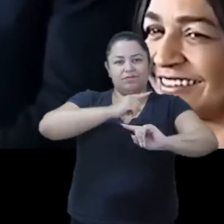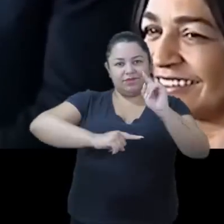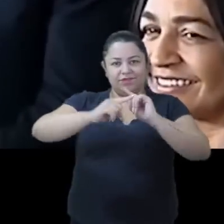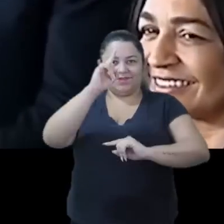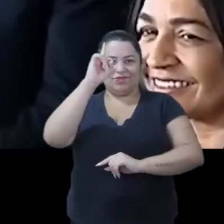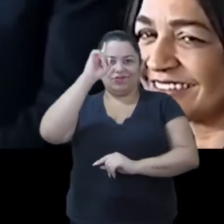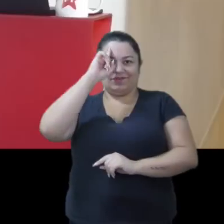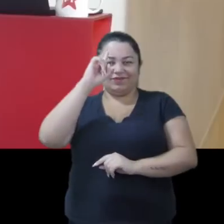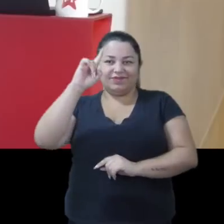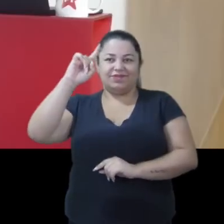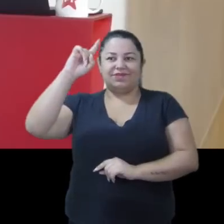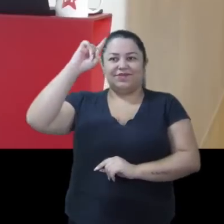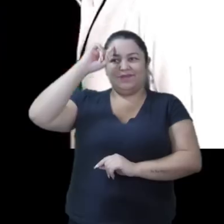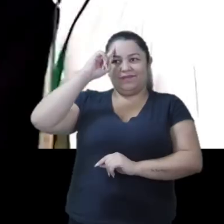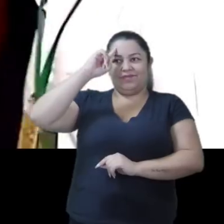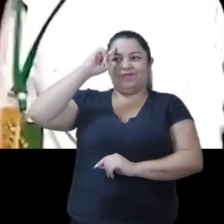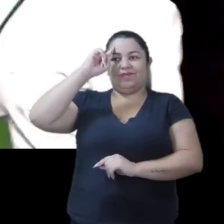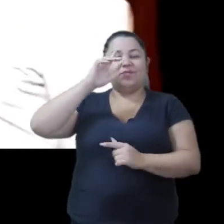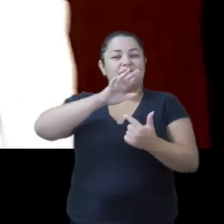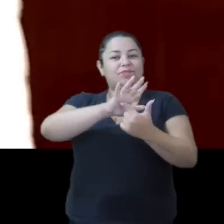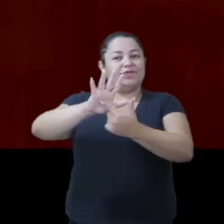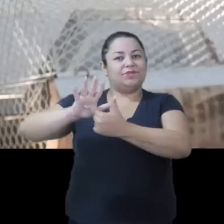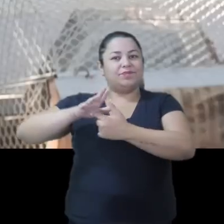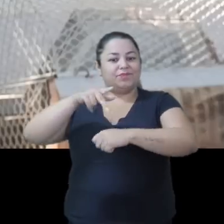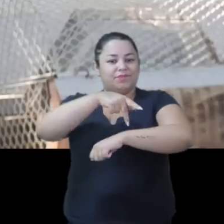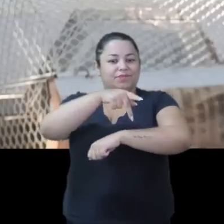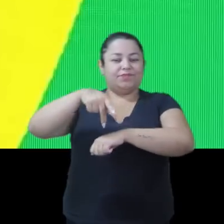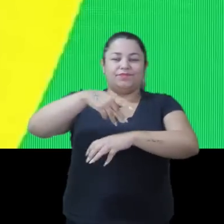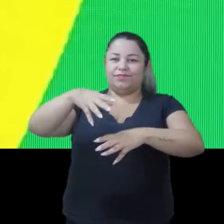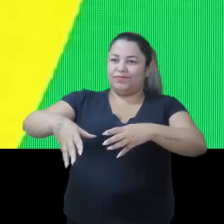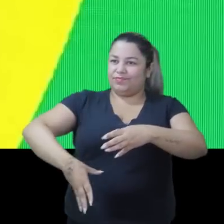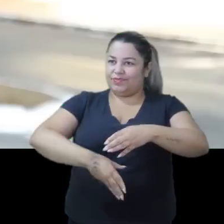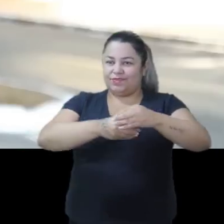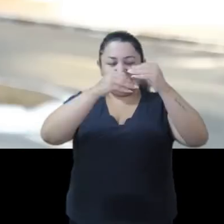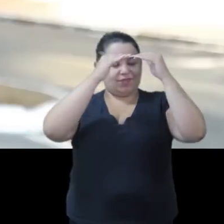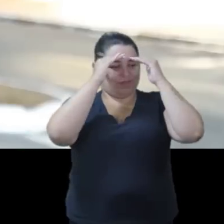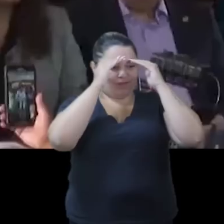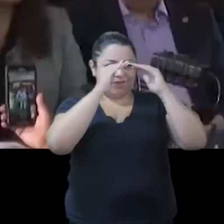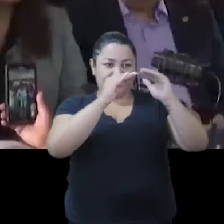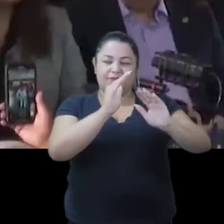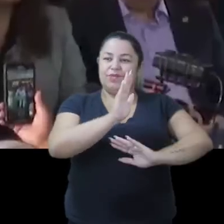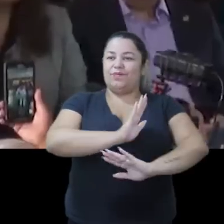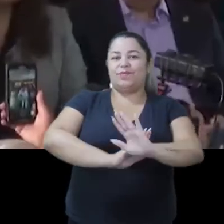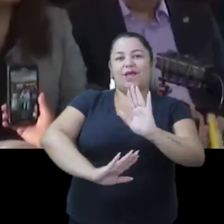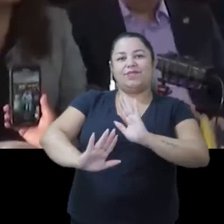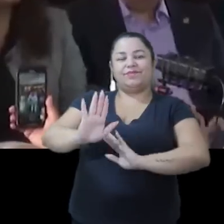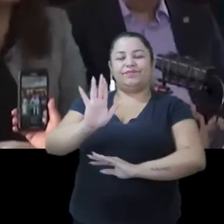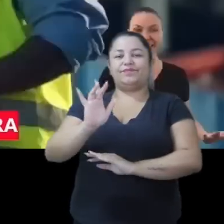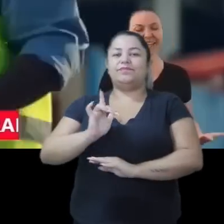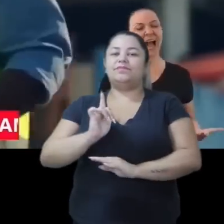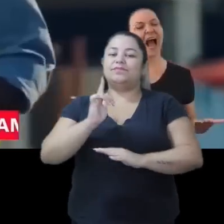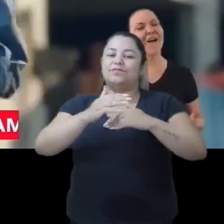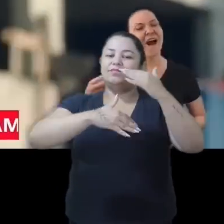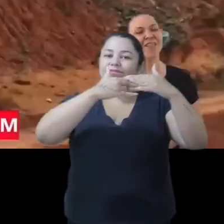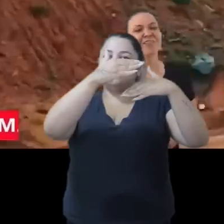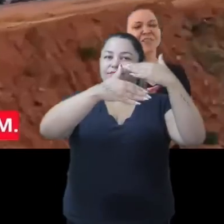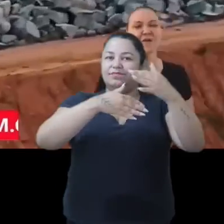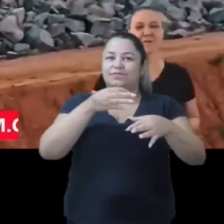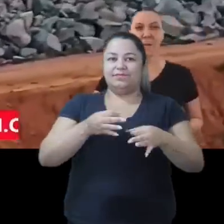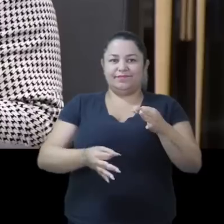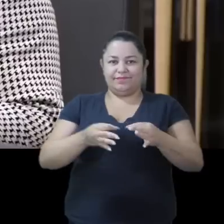reconstrução. Dia após dia, mostramos um país que planta respeito e cuidado para acolher